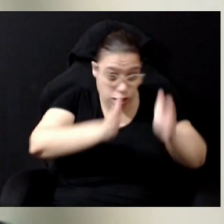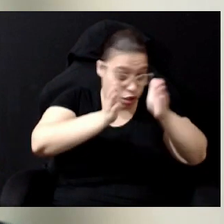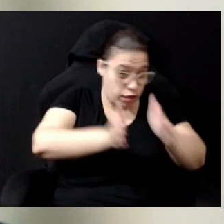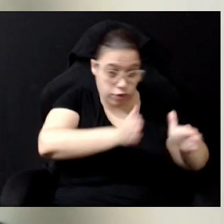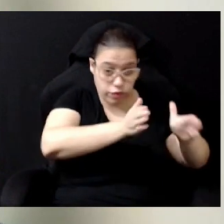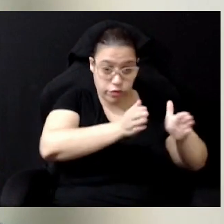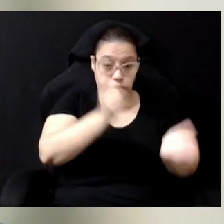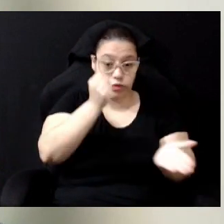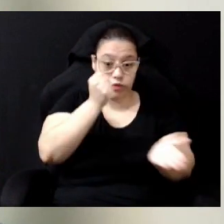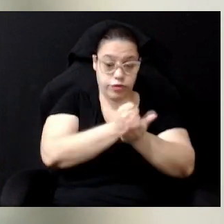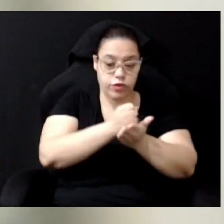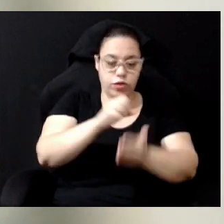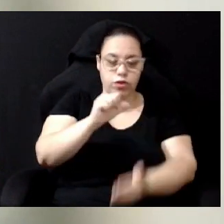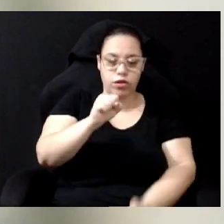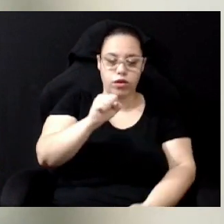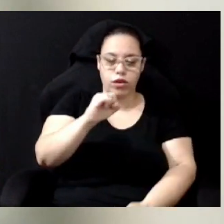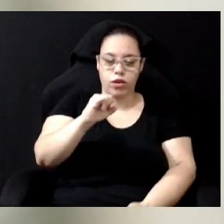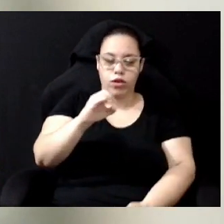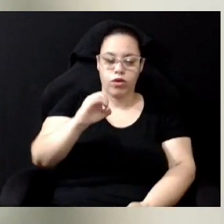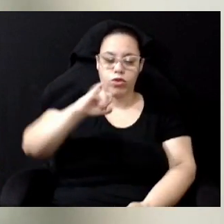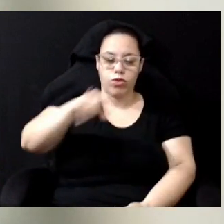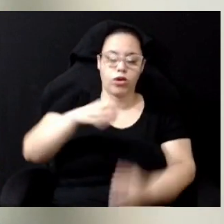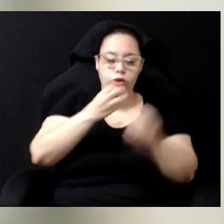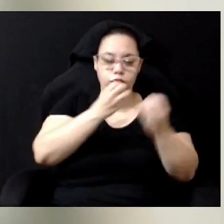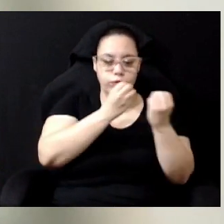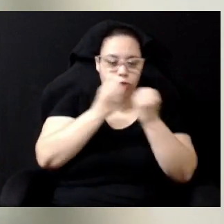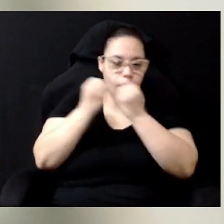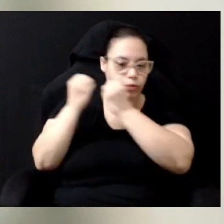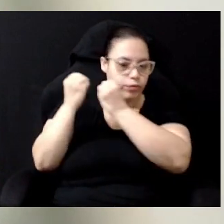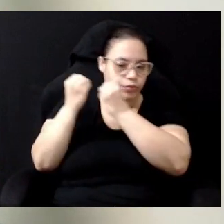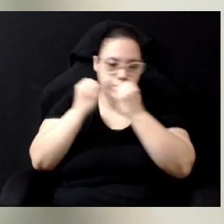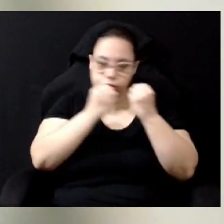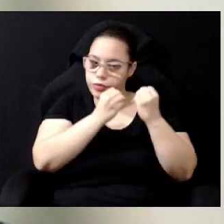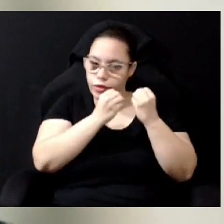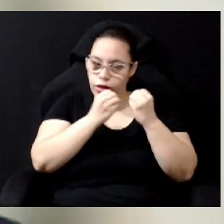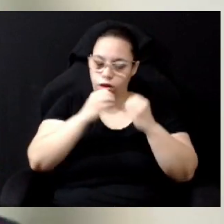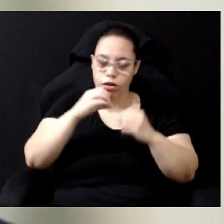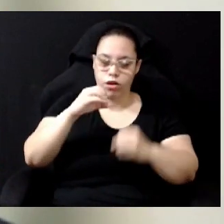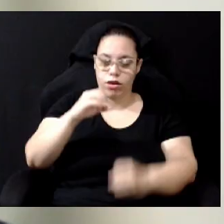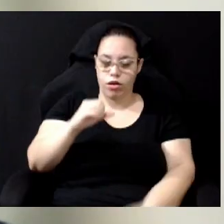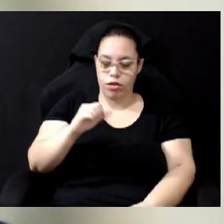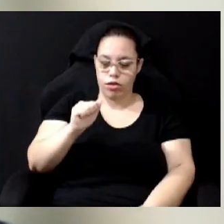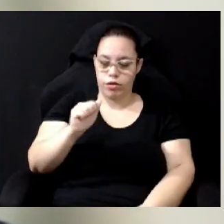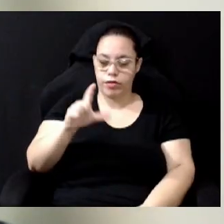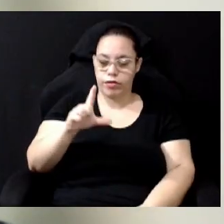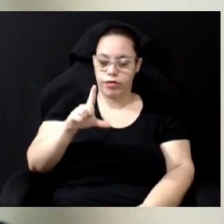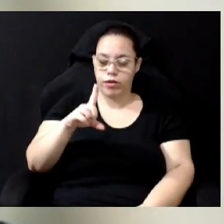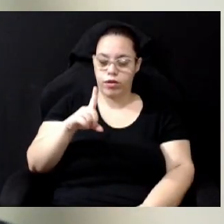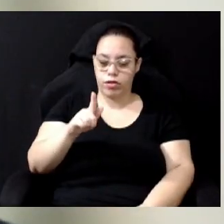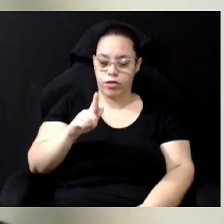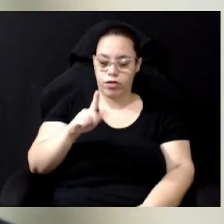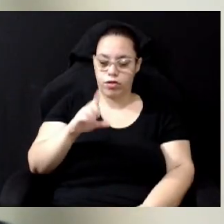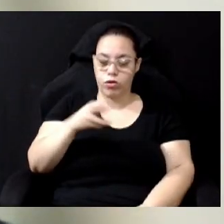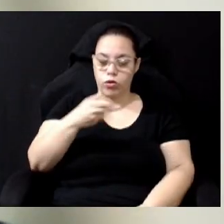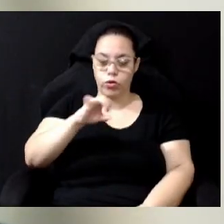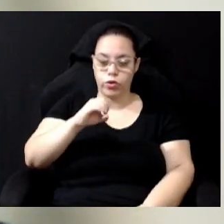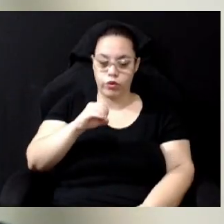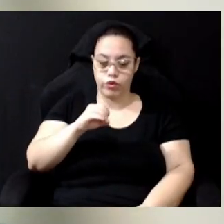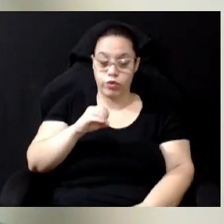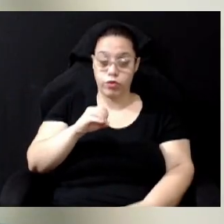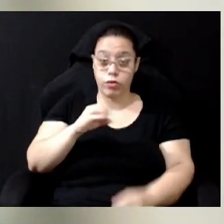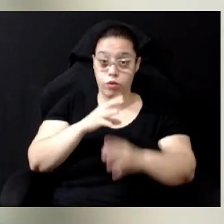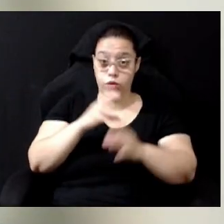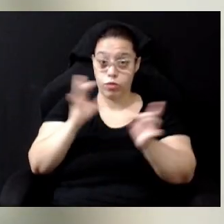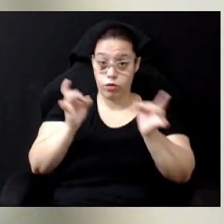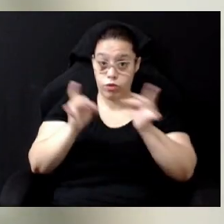está validada para soja, milho, em validação para algodão, mas ela estará